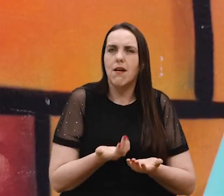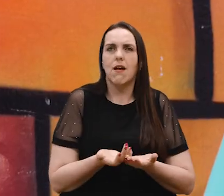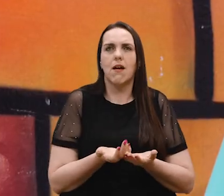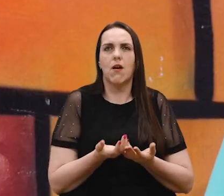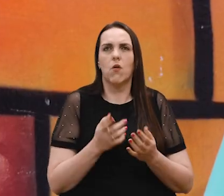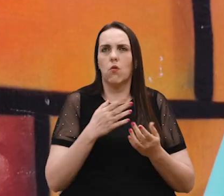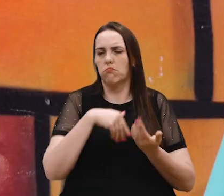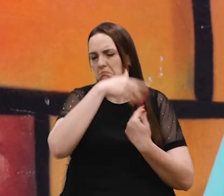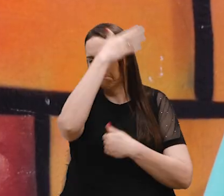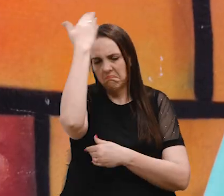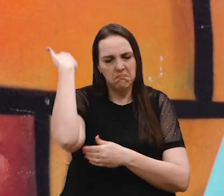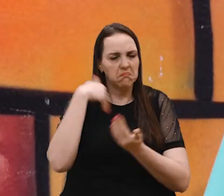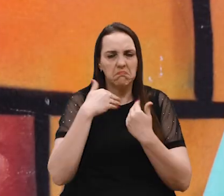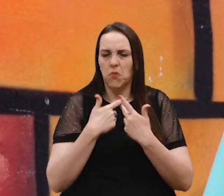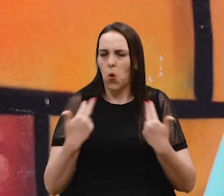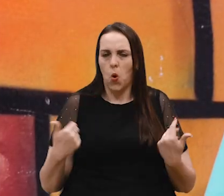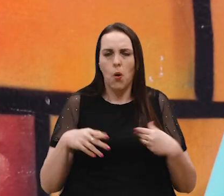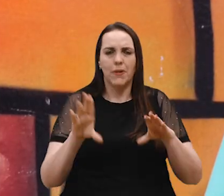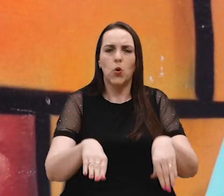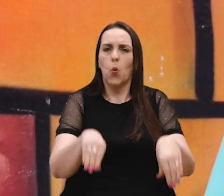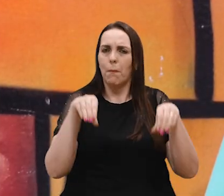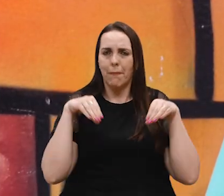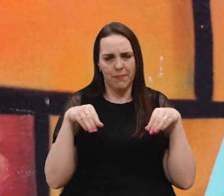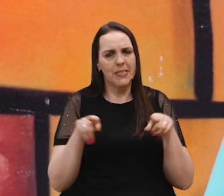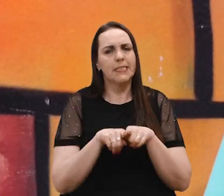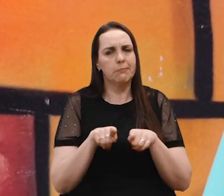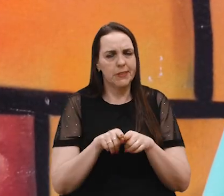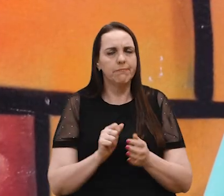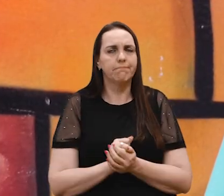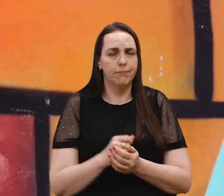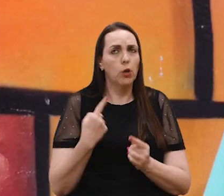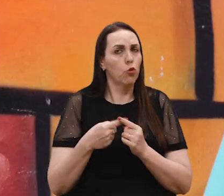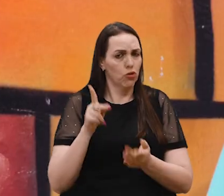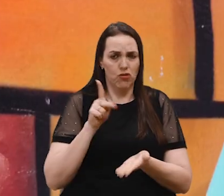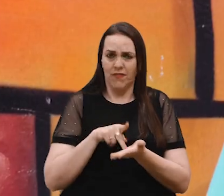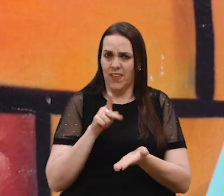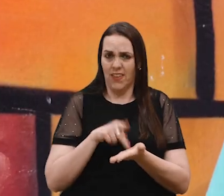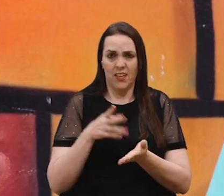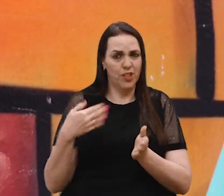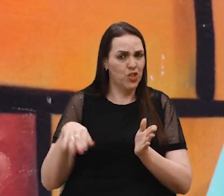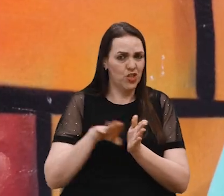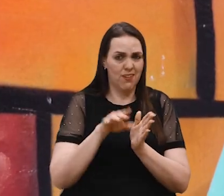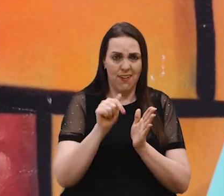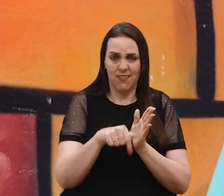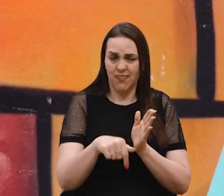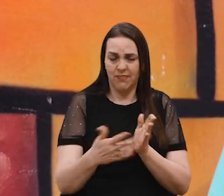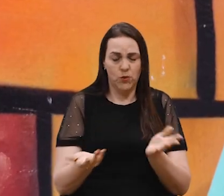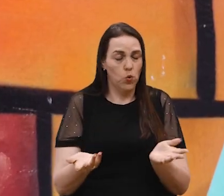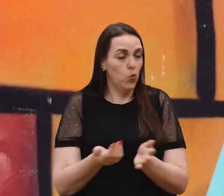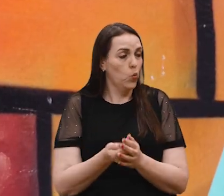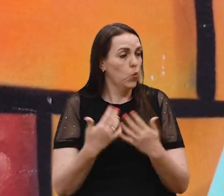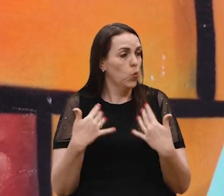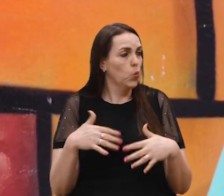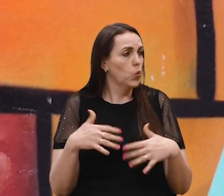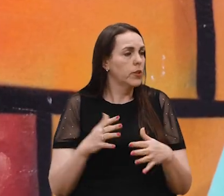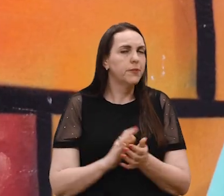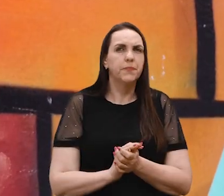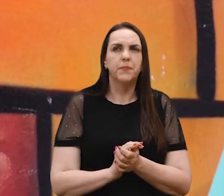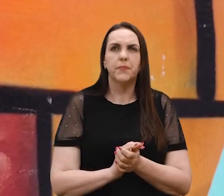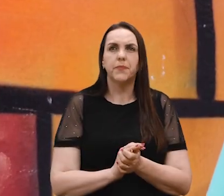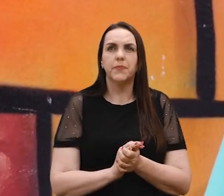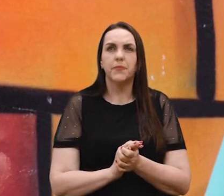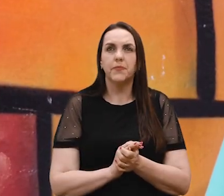casacos, agasalhos e cobertas também. Porque, realmente, quando eles chegam, mesmo